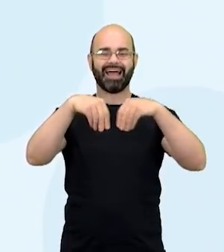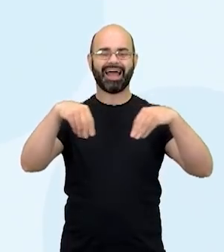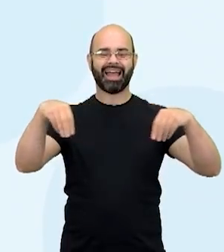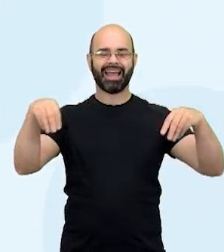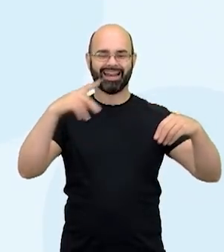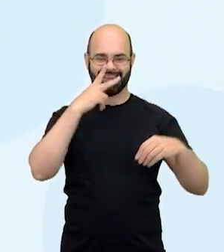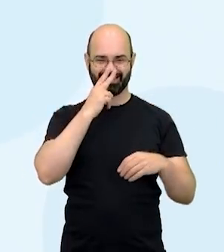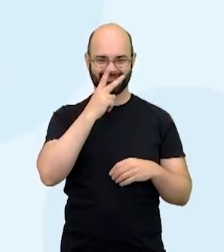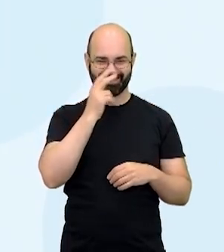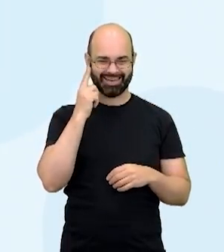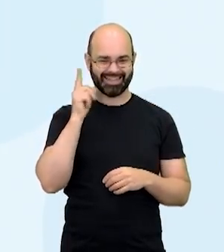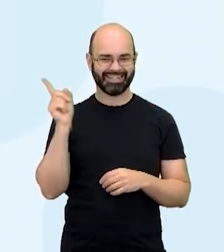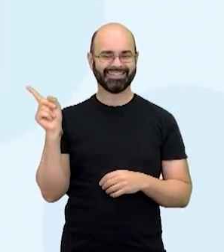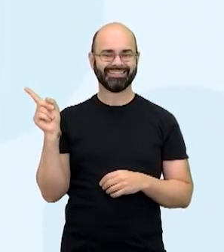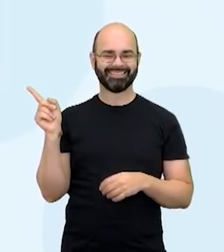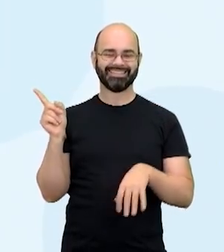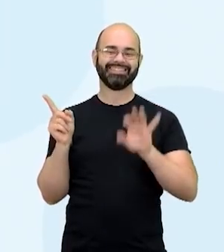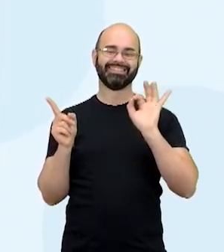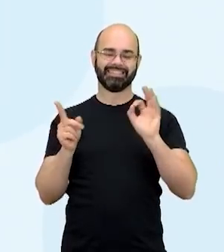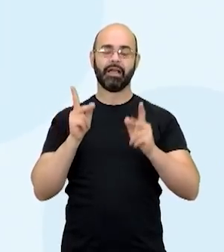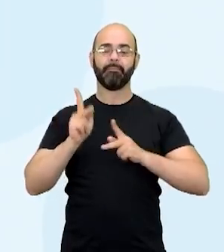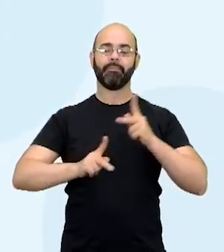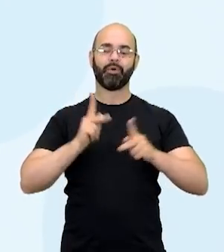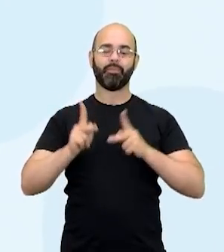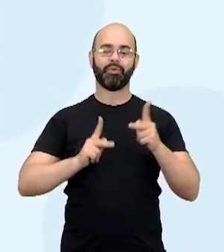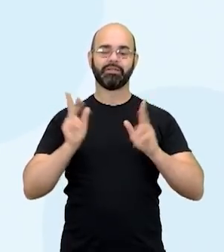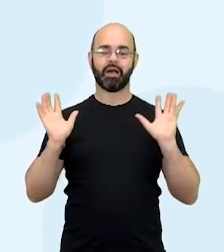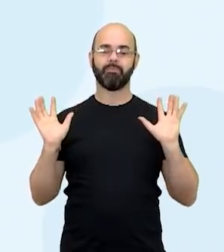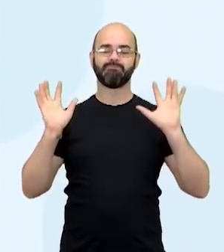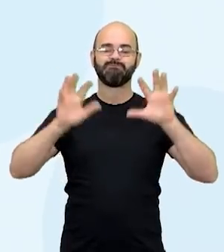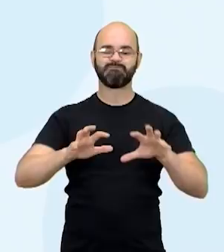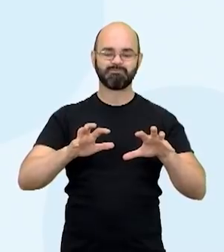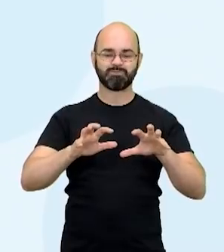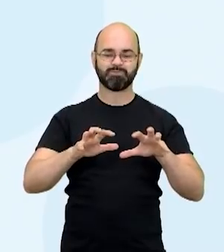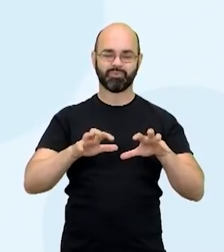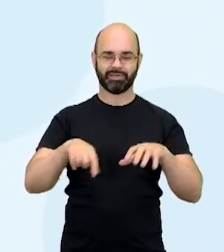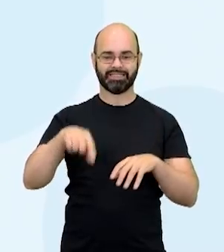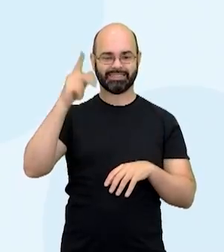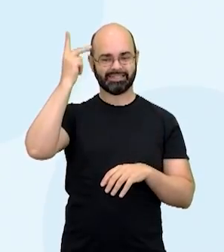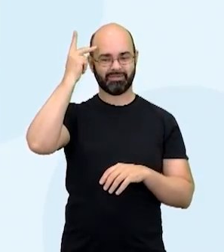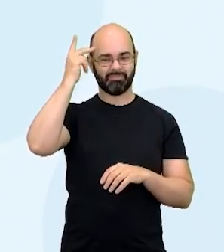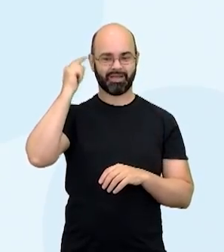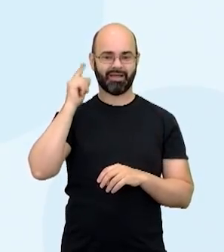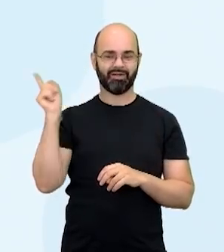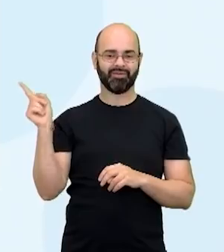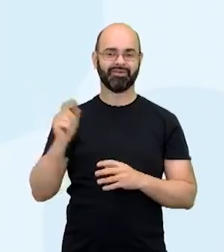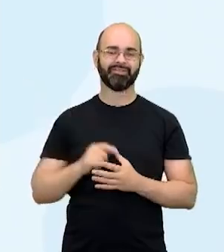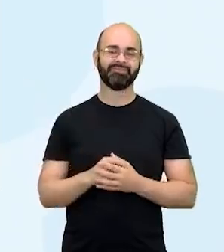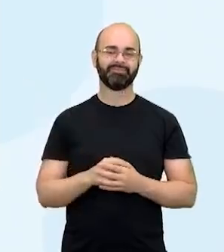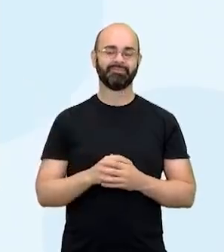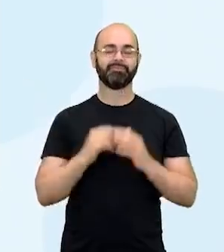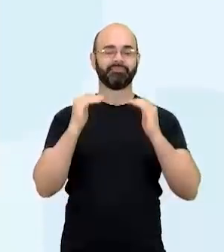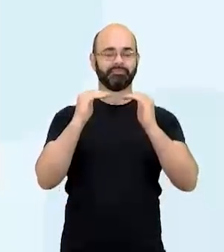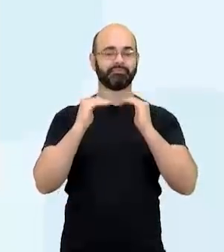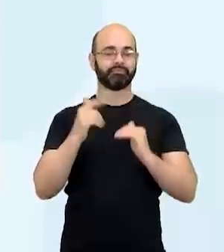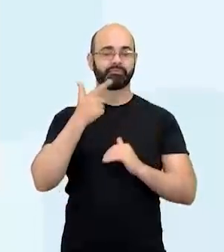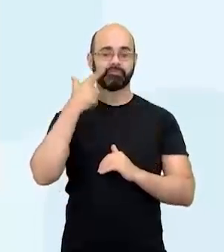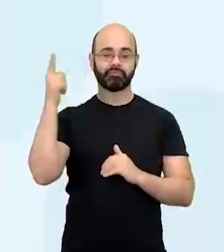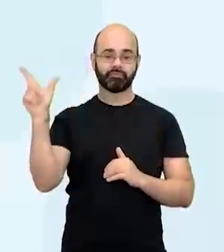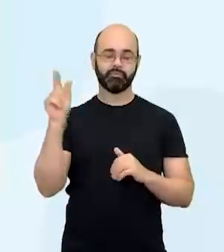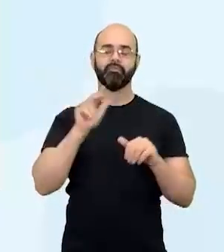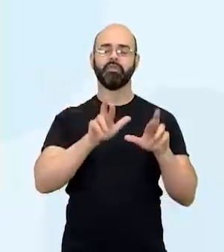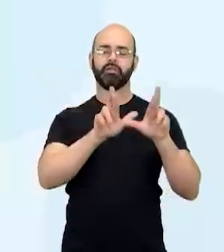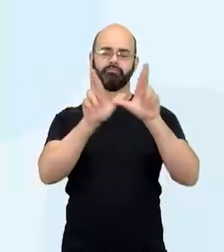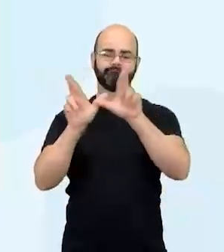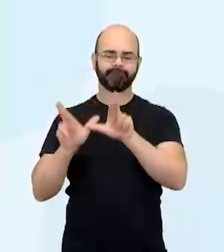a ocupação né, populacional da região metropolitana de São Paulo. Vamos já para a próxima imagem, que é uma outra imagem de